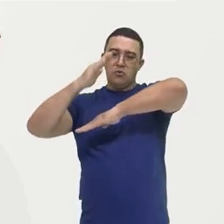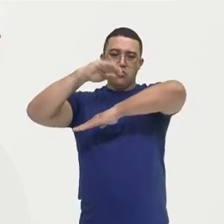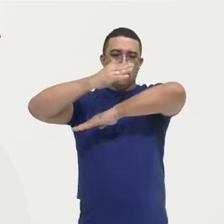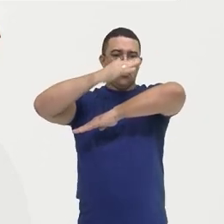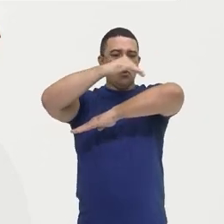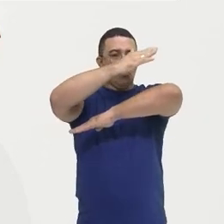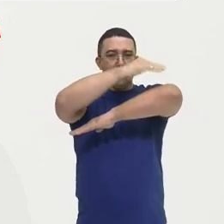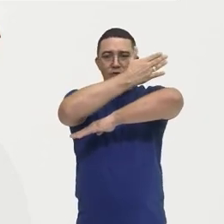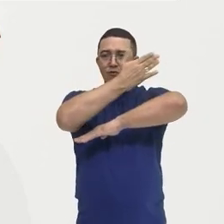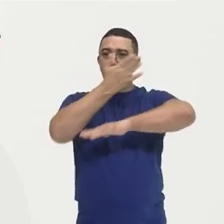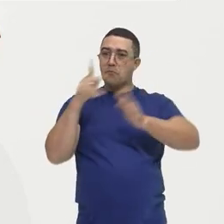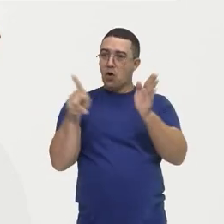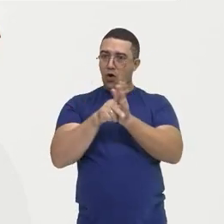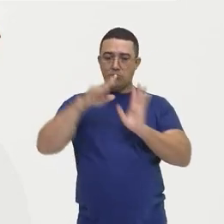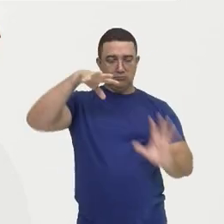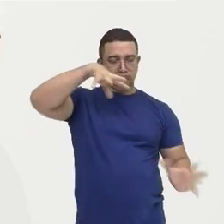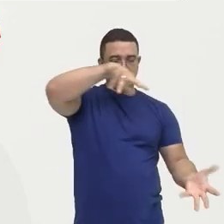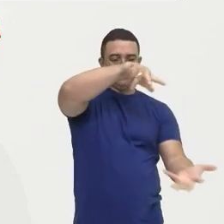eu pegasse aí,